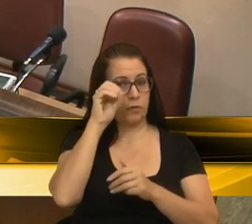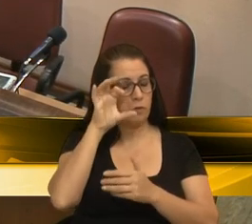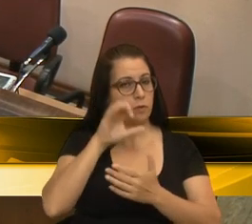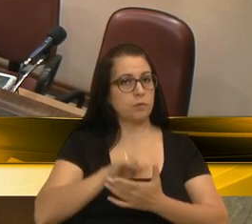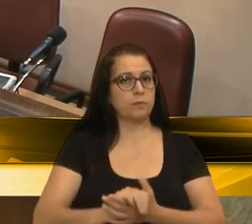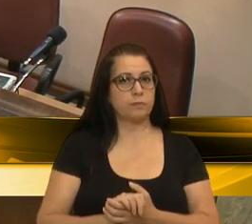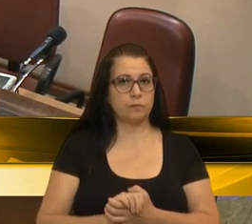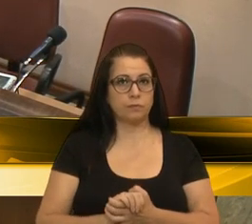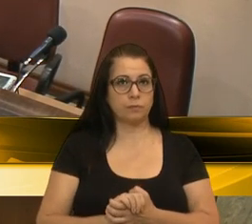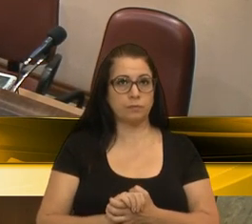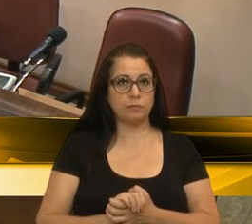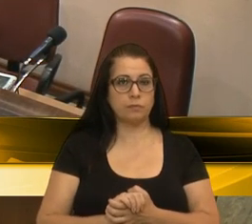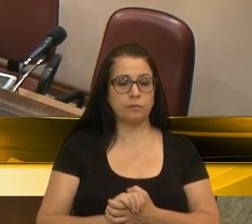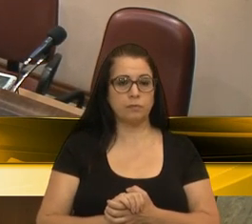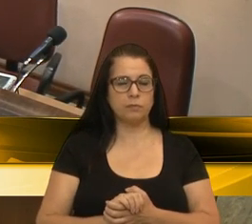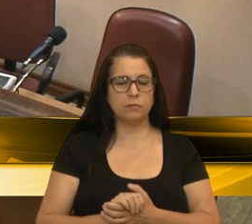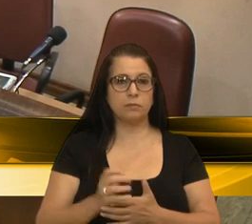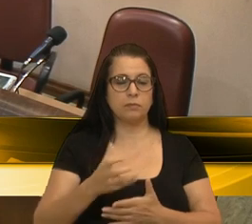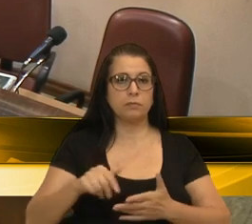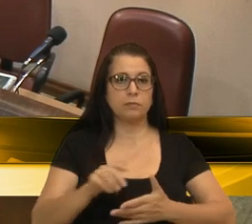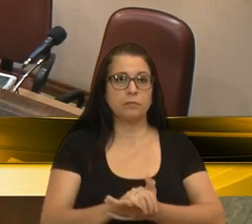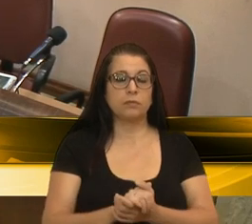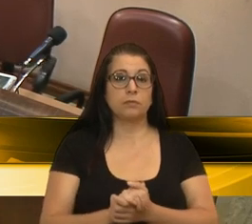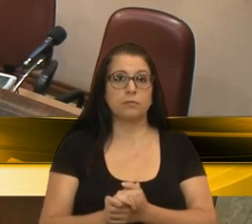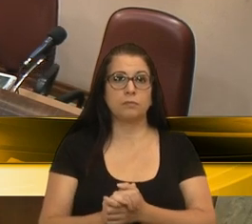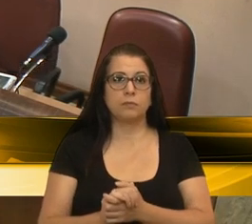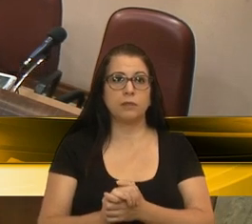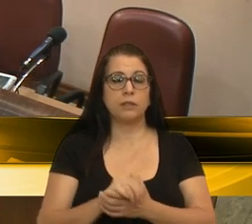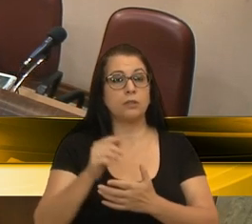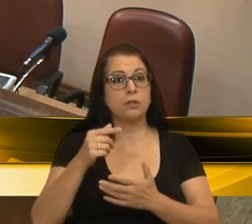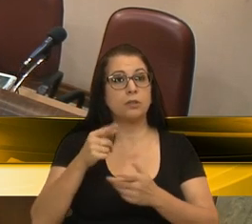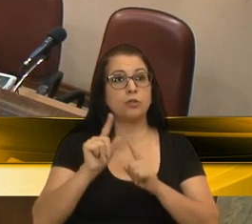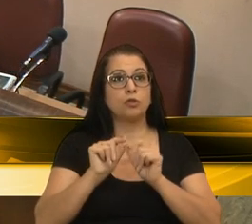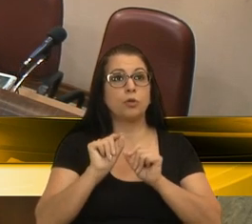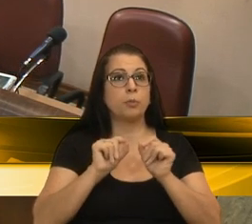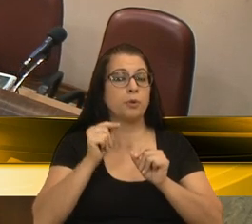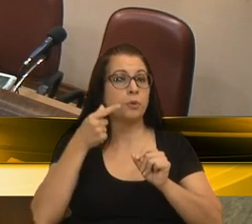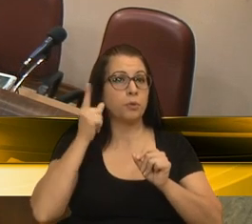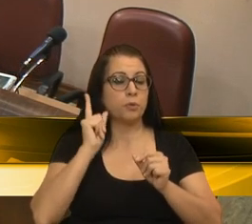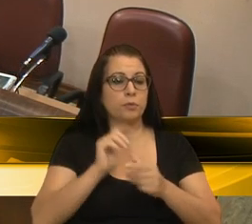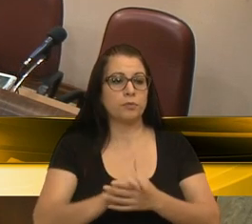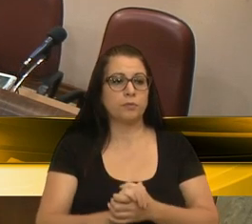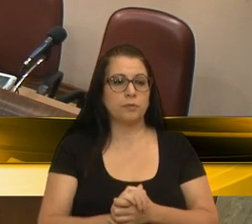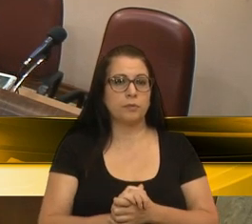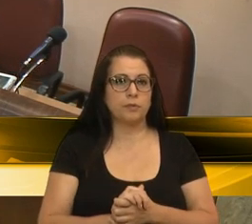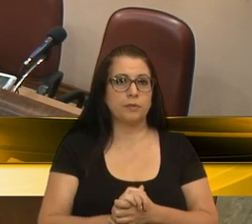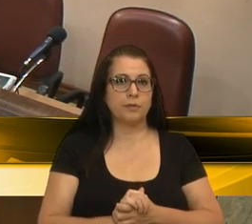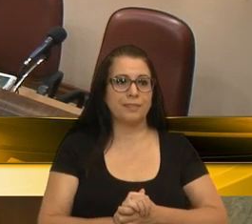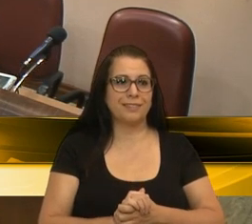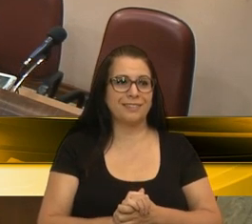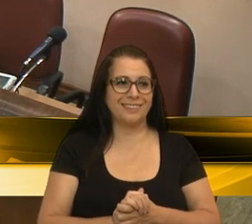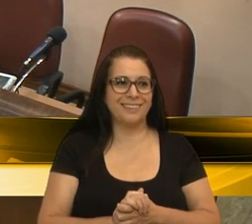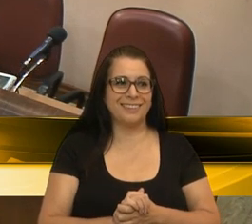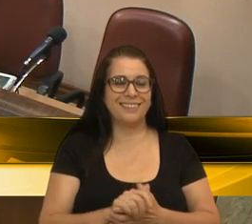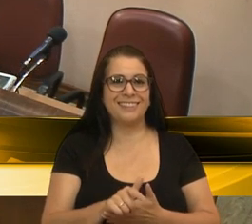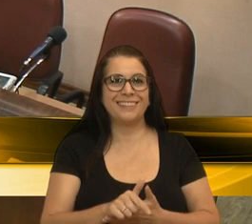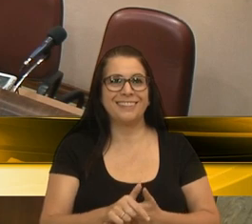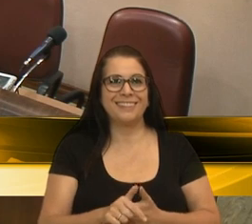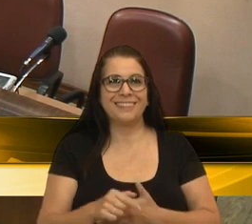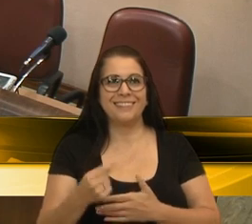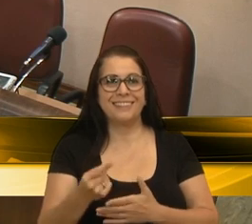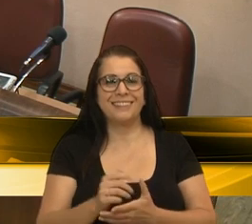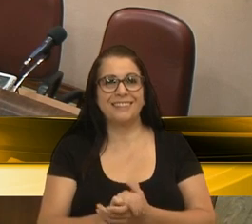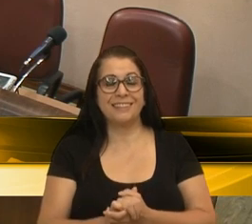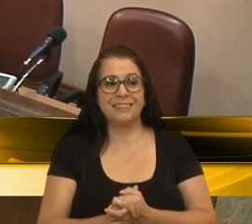Fiuza e quero abordar dois aspectos, a reunião de ontem e também sobre a festa da uva. Em relação